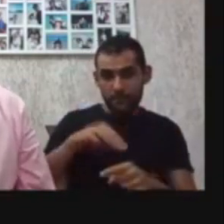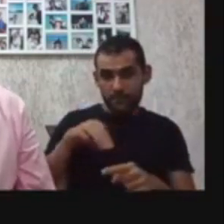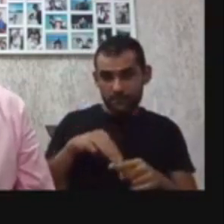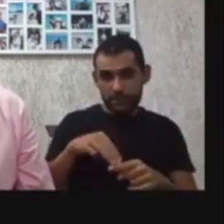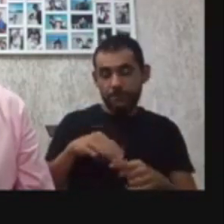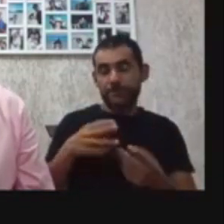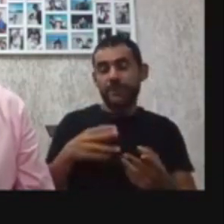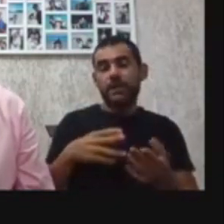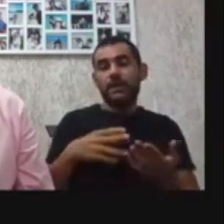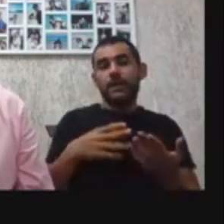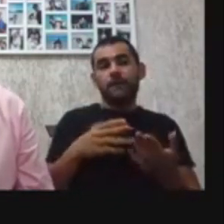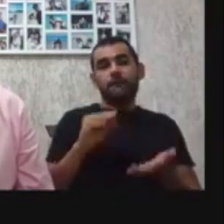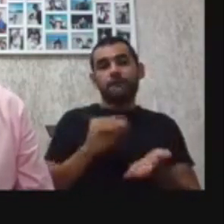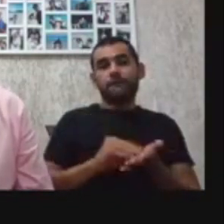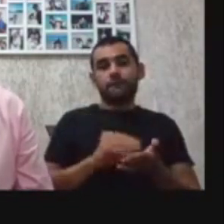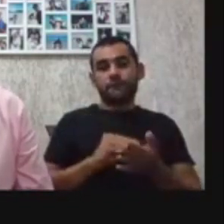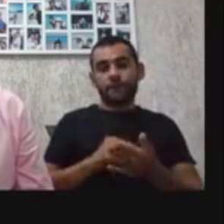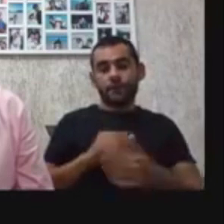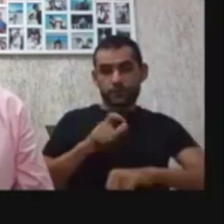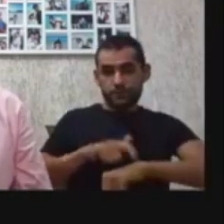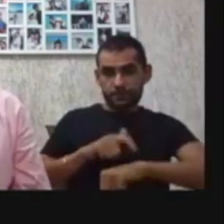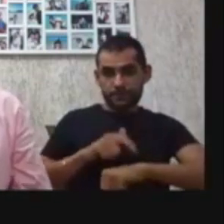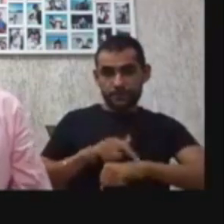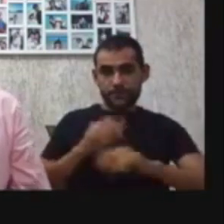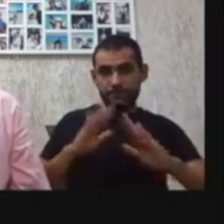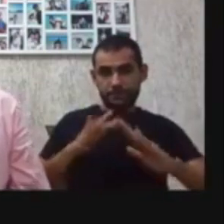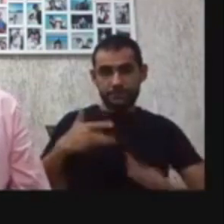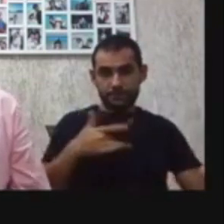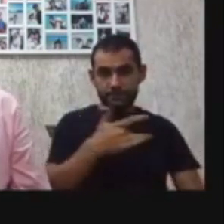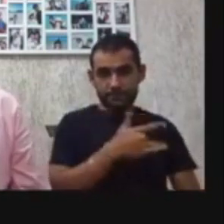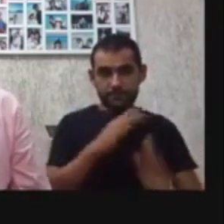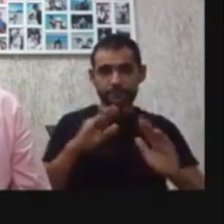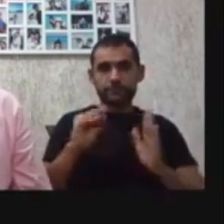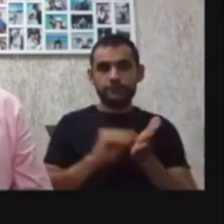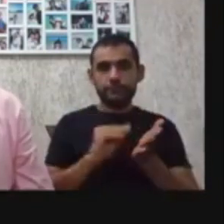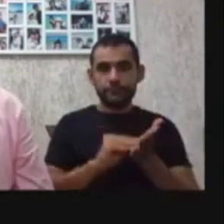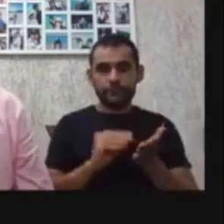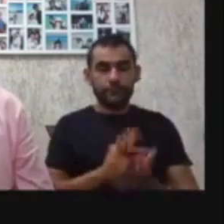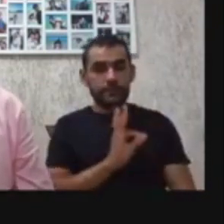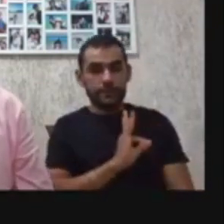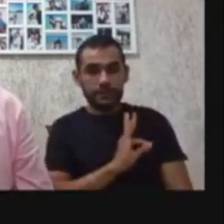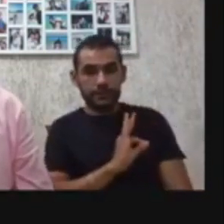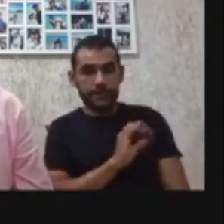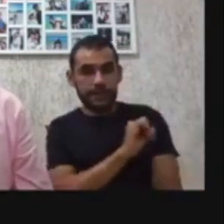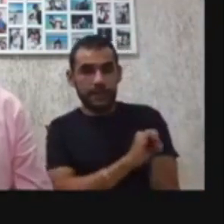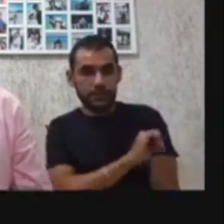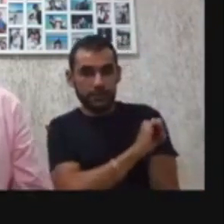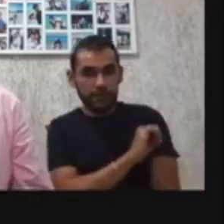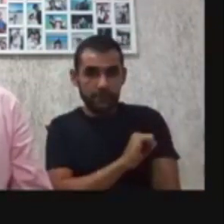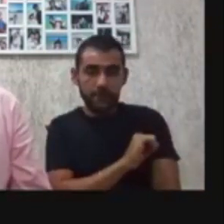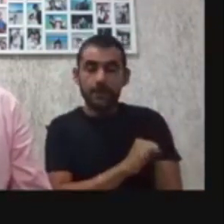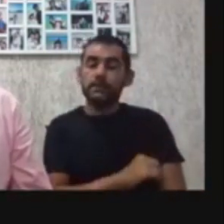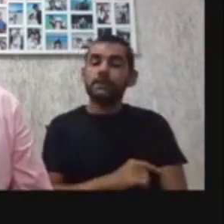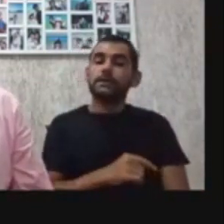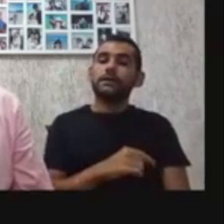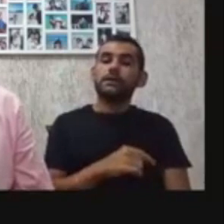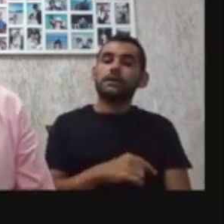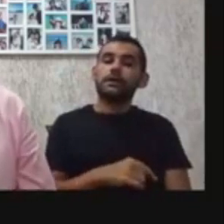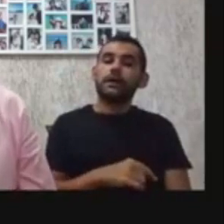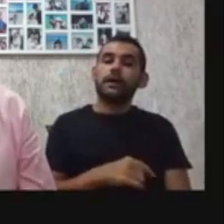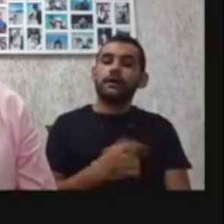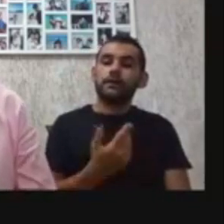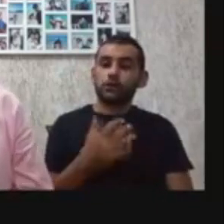falta ampliação dos horários de posto de saúde, se falta pessoal técnico, enfermeiras em posto de saúde, por que